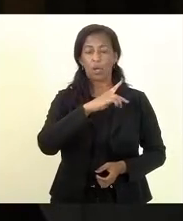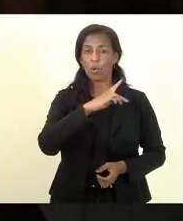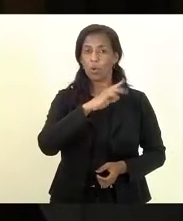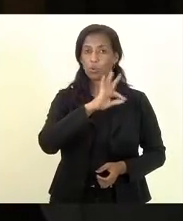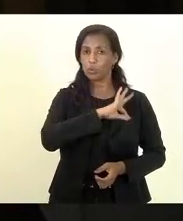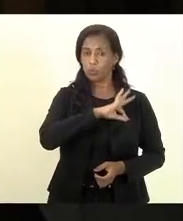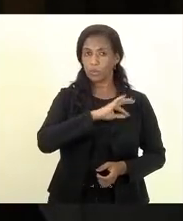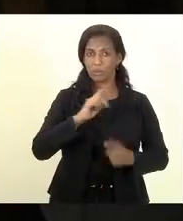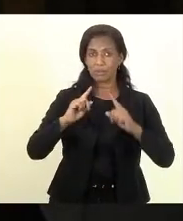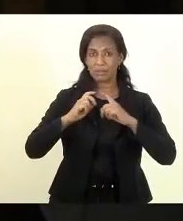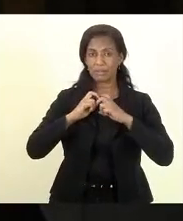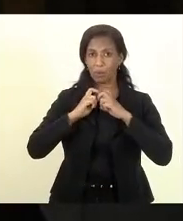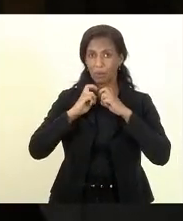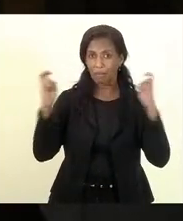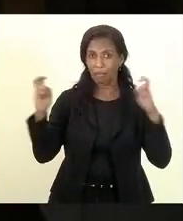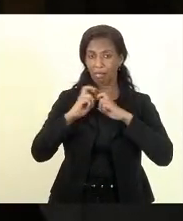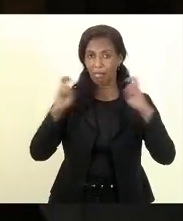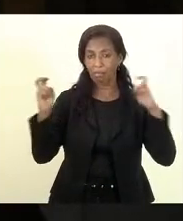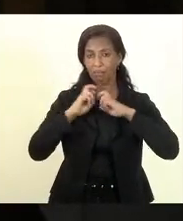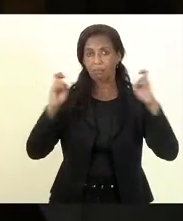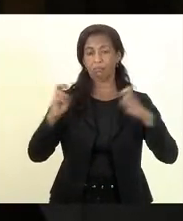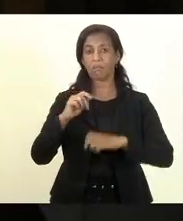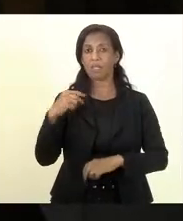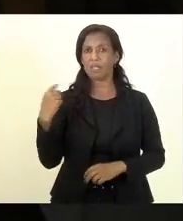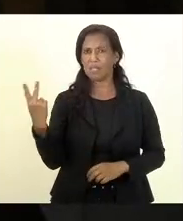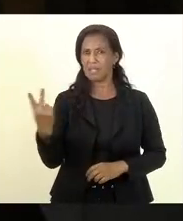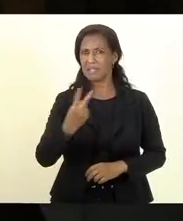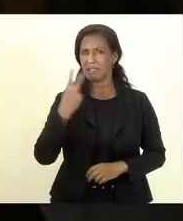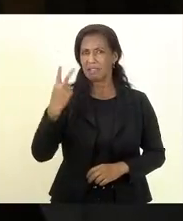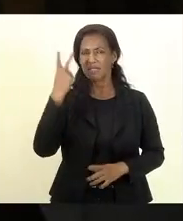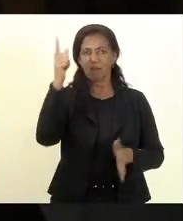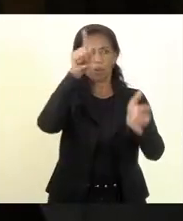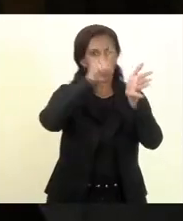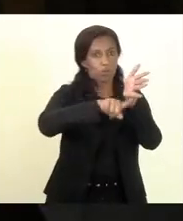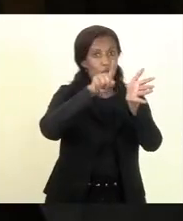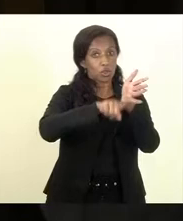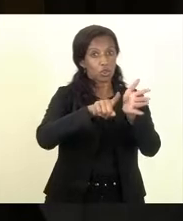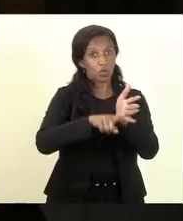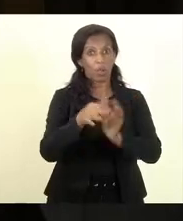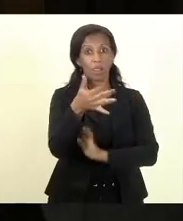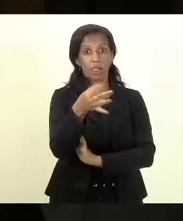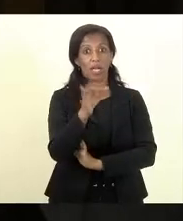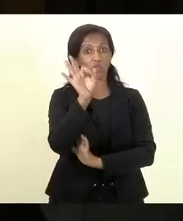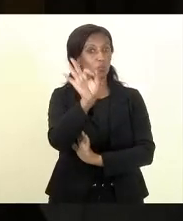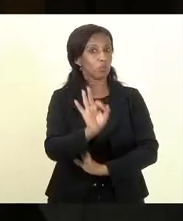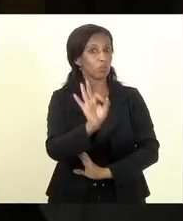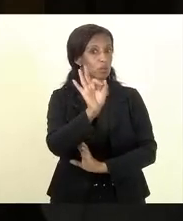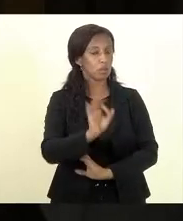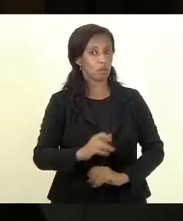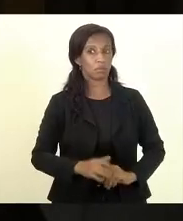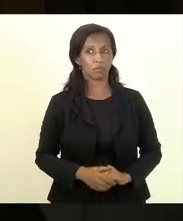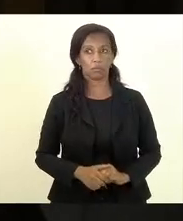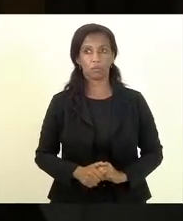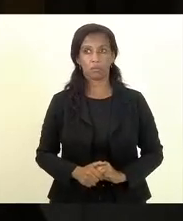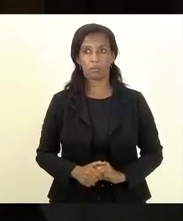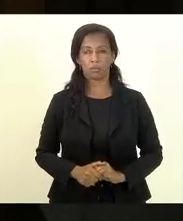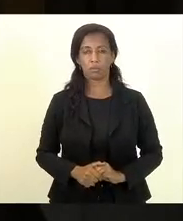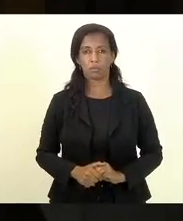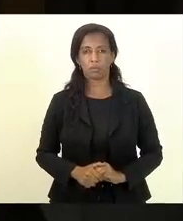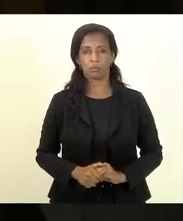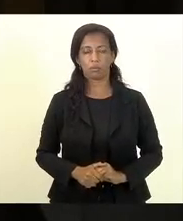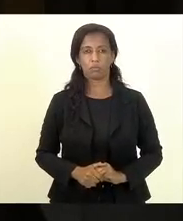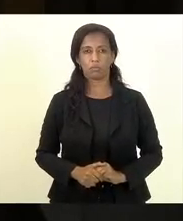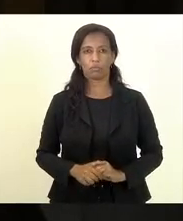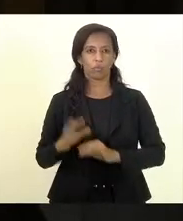atendimentos decentes. E esse valor do FUSPOM é descontado 10% do